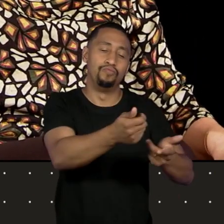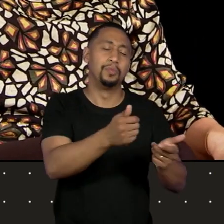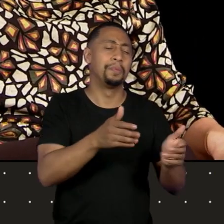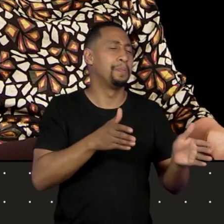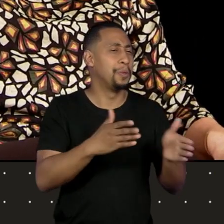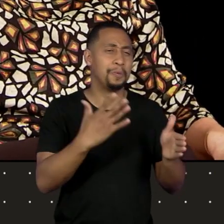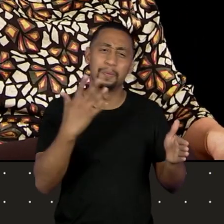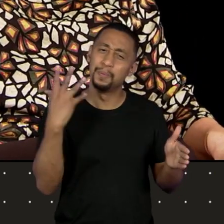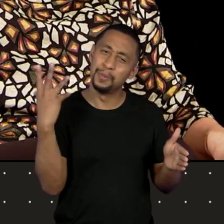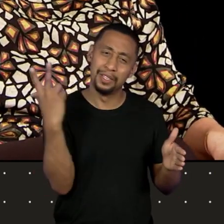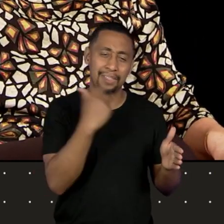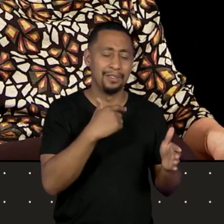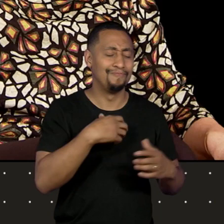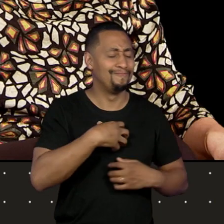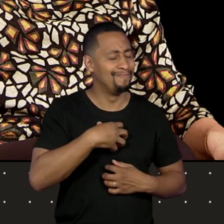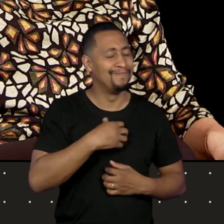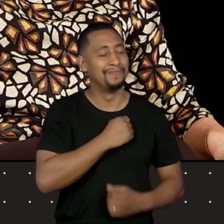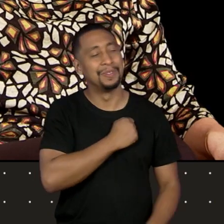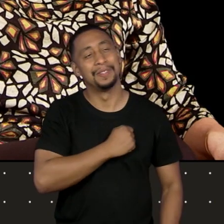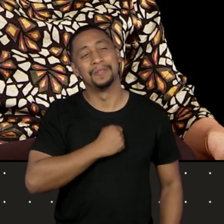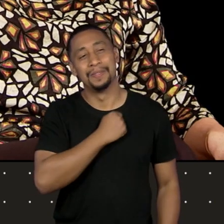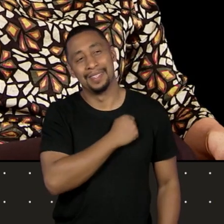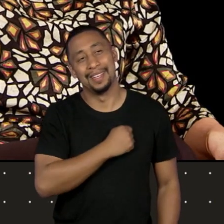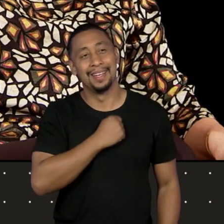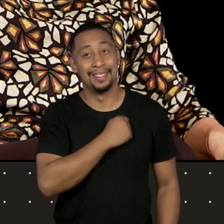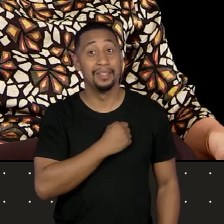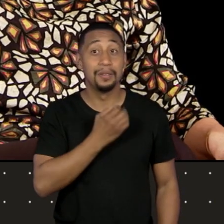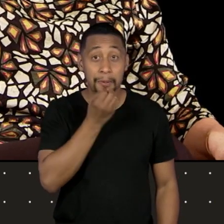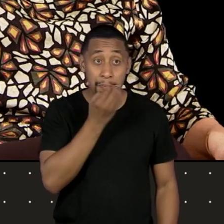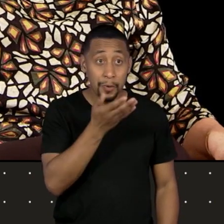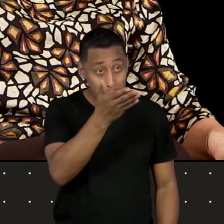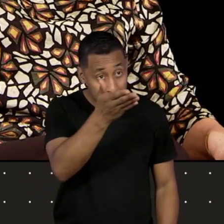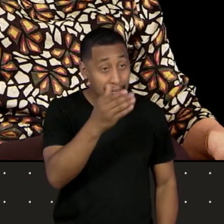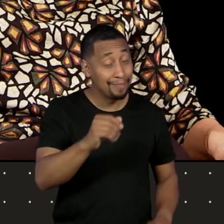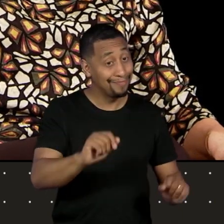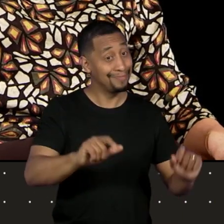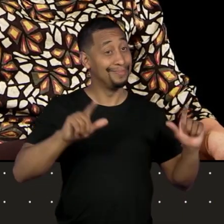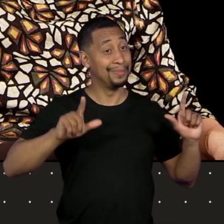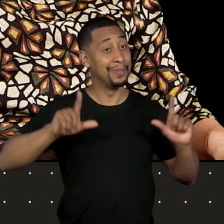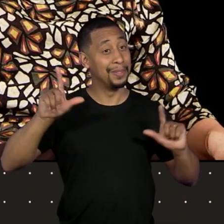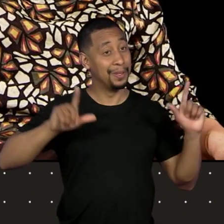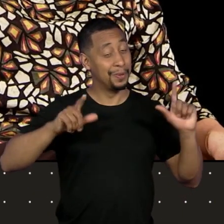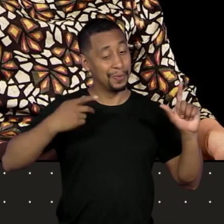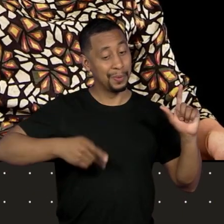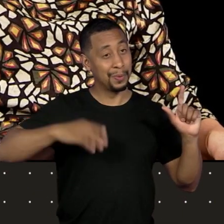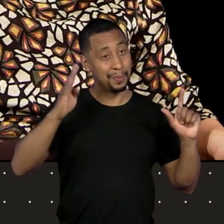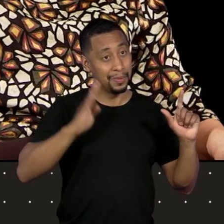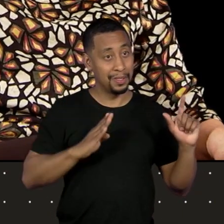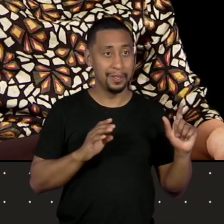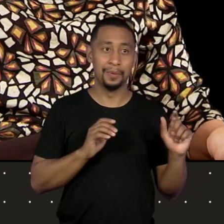E estamos sentindo a sua falta aqui, Eugênia. Que bom que você está na TV brasileira, mas poderia também